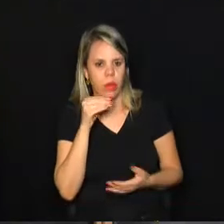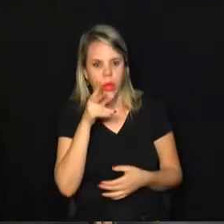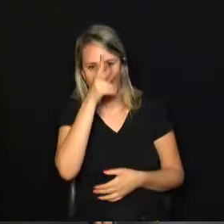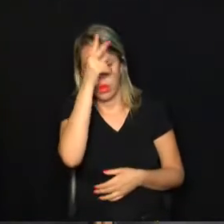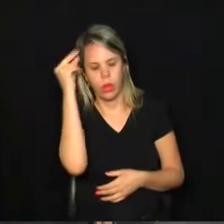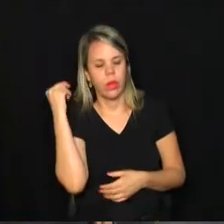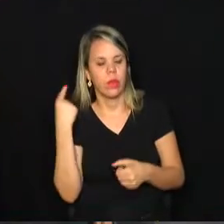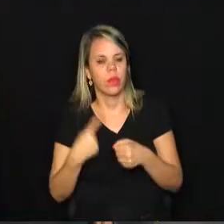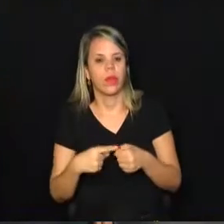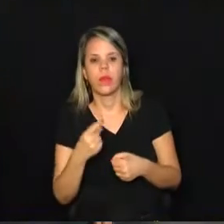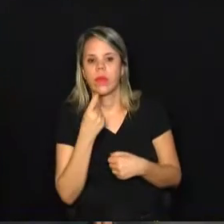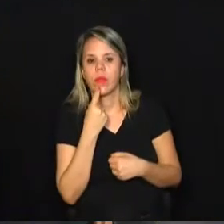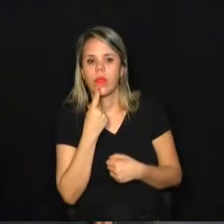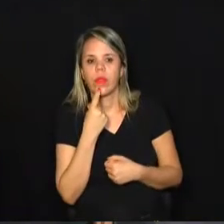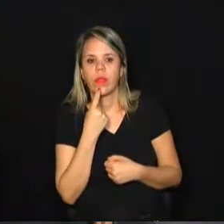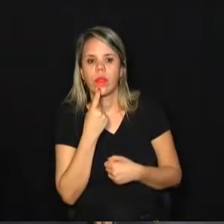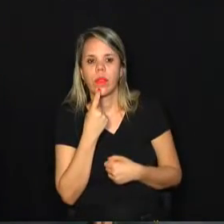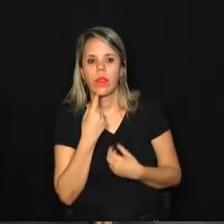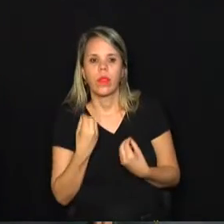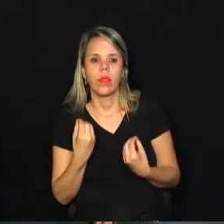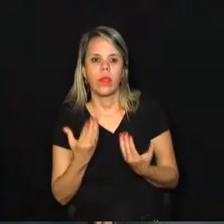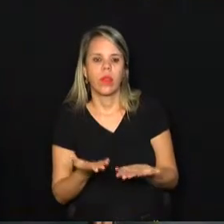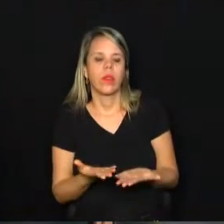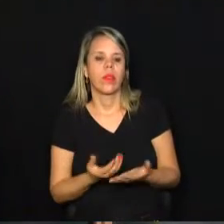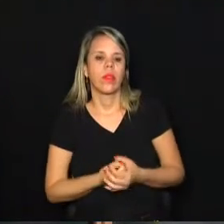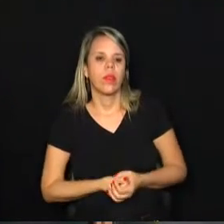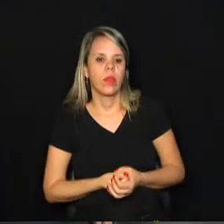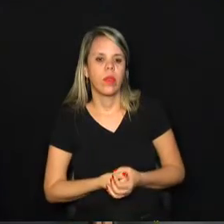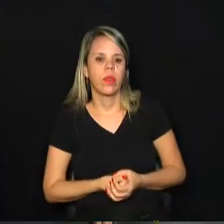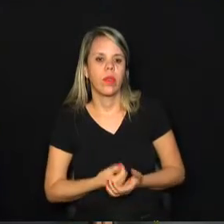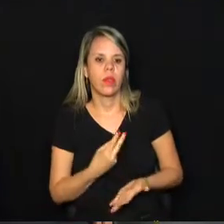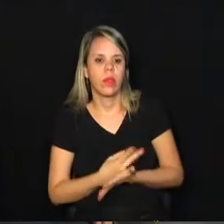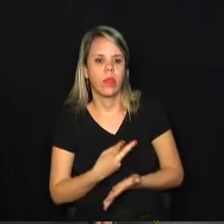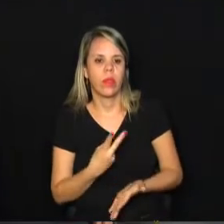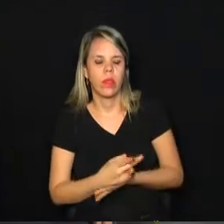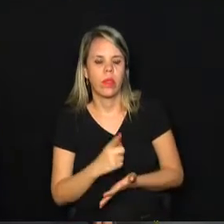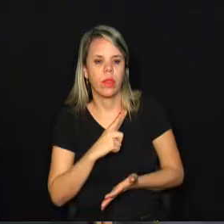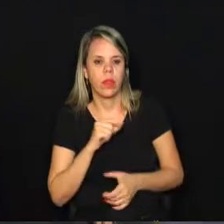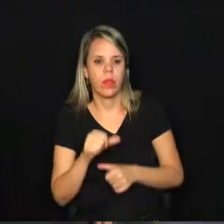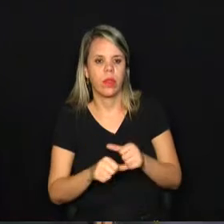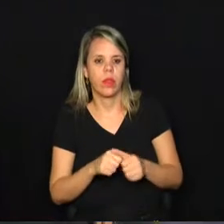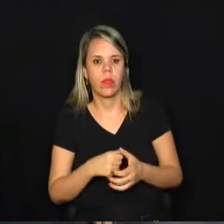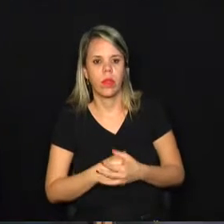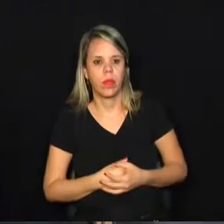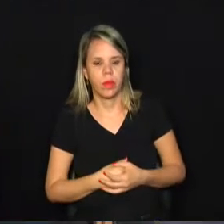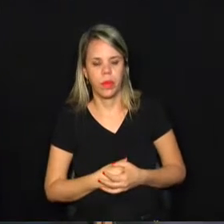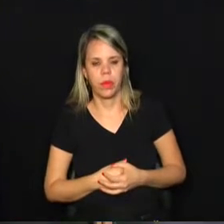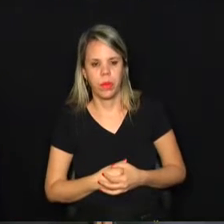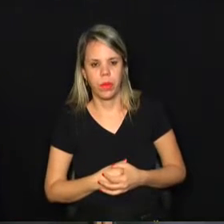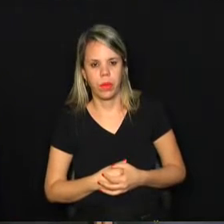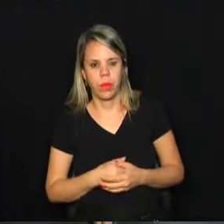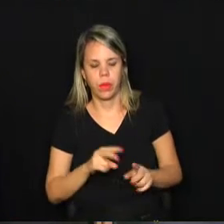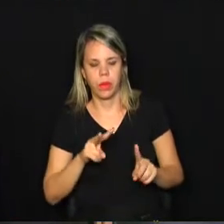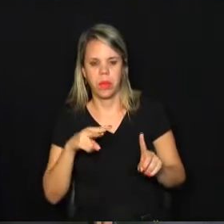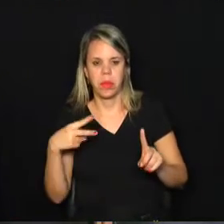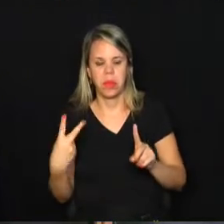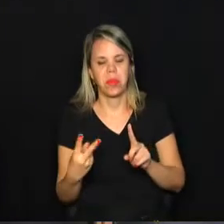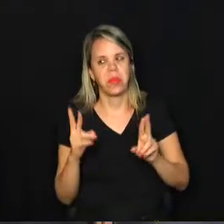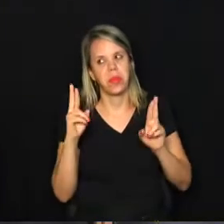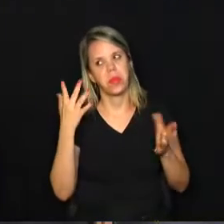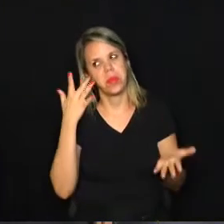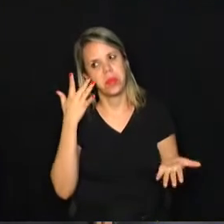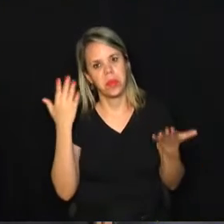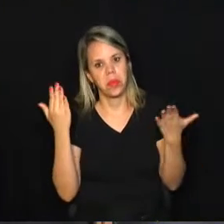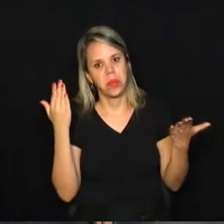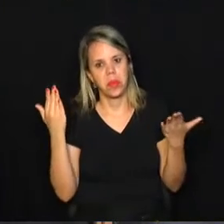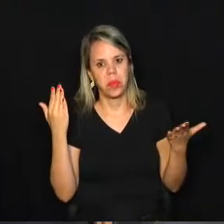Prefeitura Municipal de Campinas cedidos à rede. É isso mesmo? Tem alguma alteração? Alguma perspectiva, inclusive,